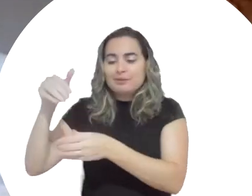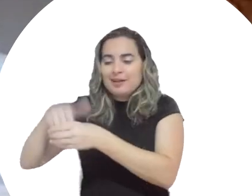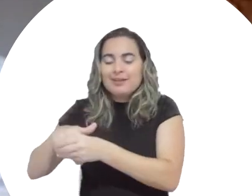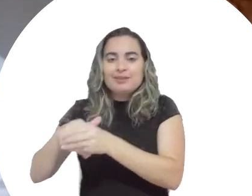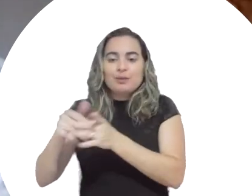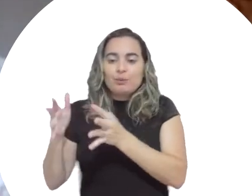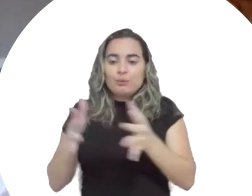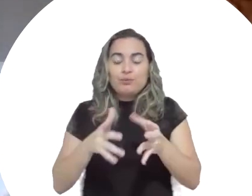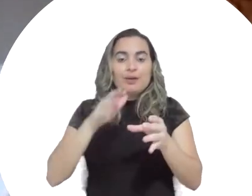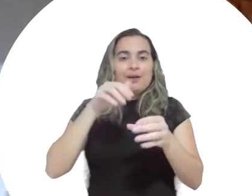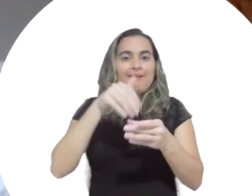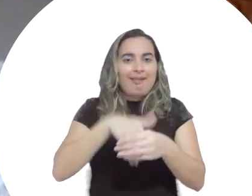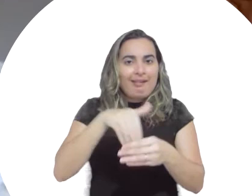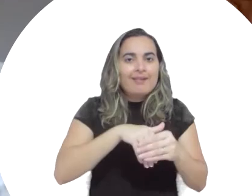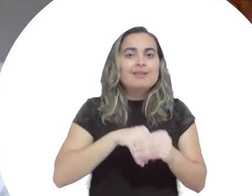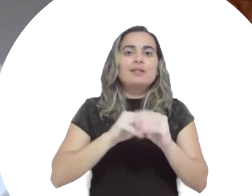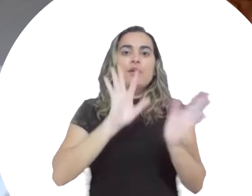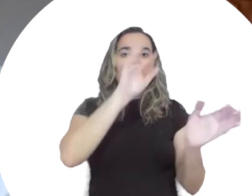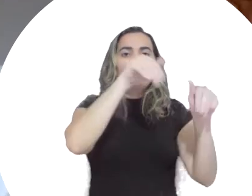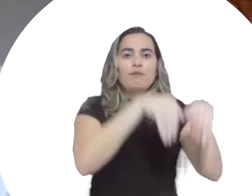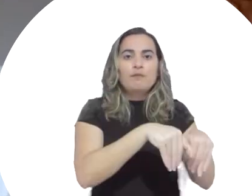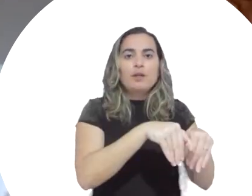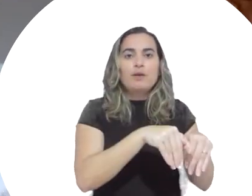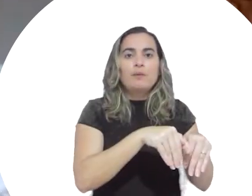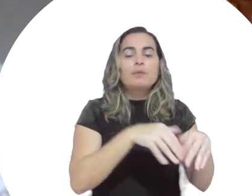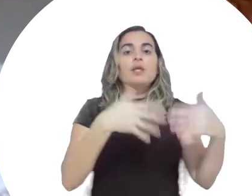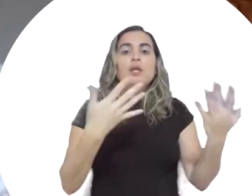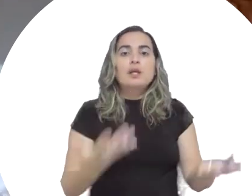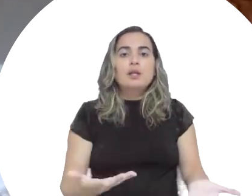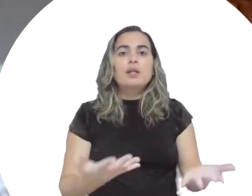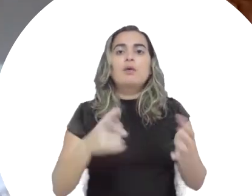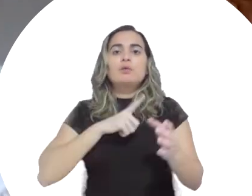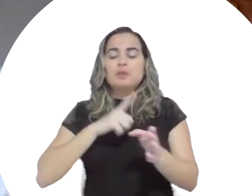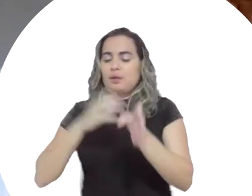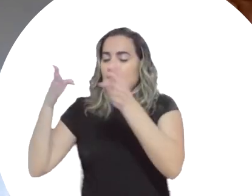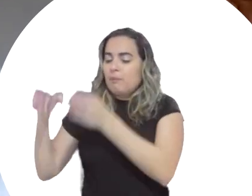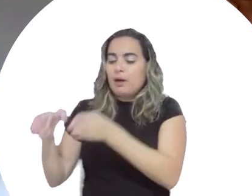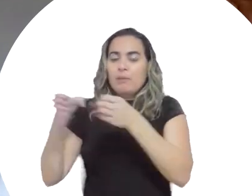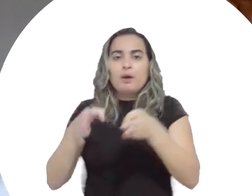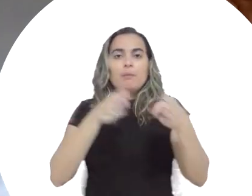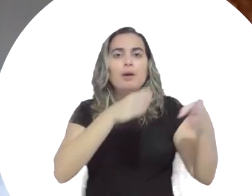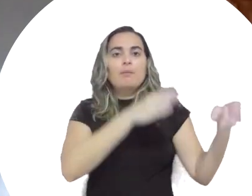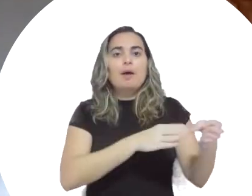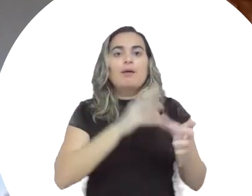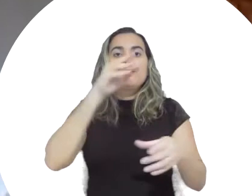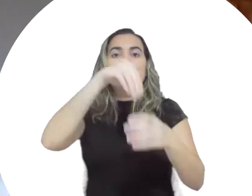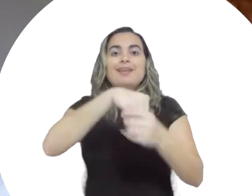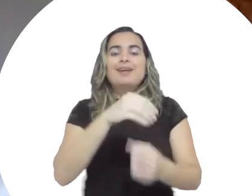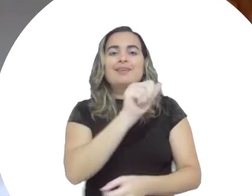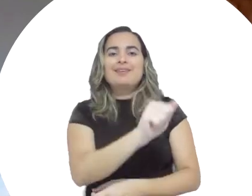durante a eleição e ao término da eleição. Então é como se fosse um passo a passo que ele tem